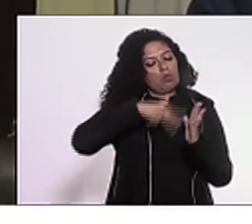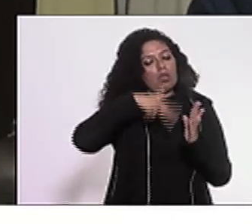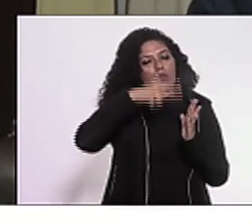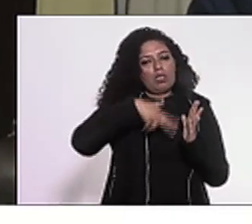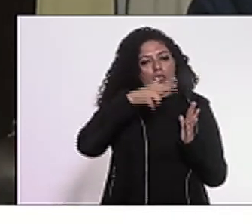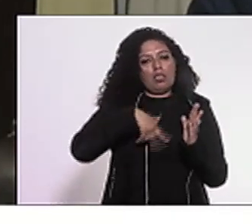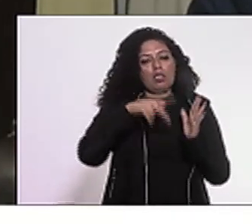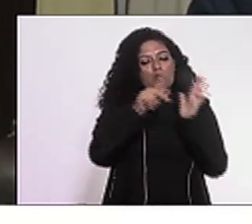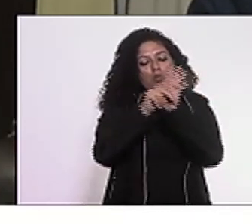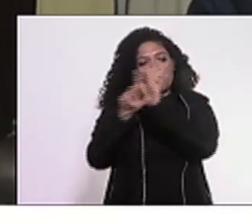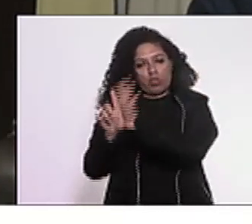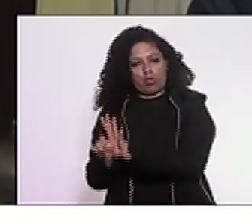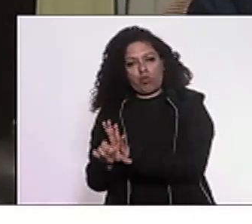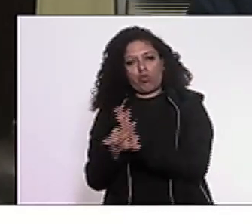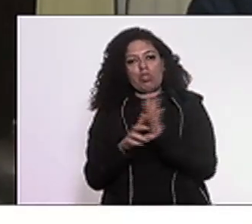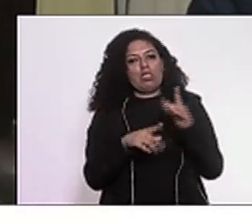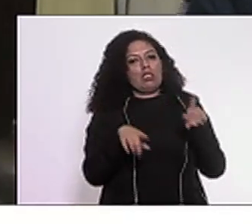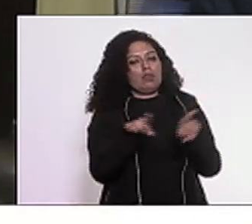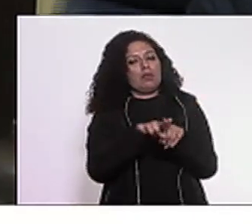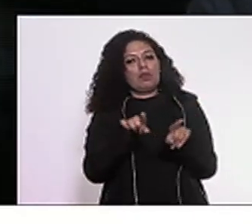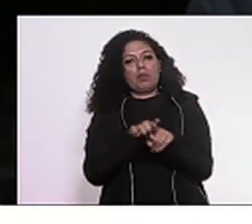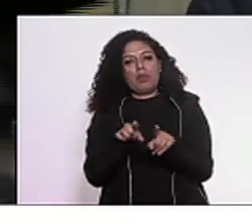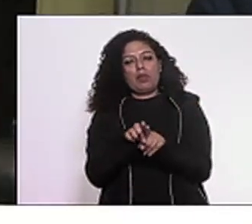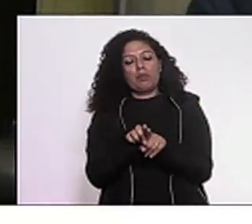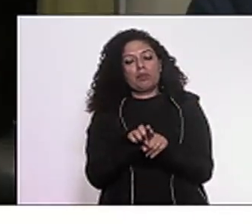o projeto e também